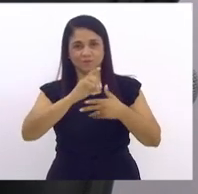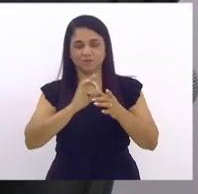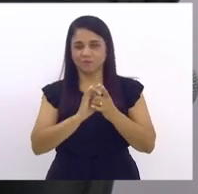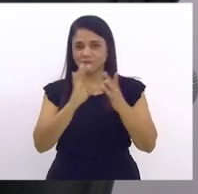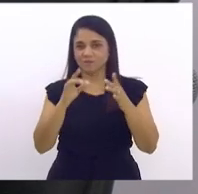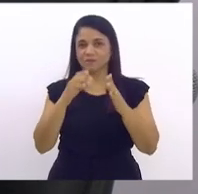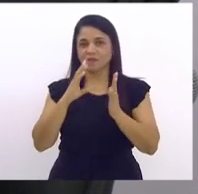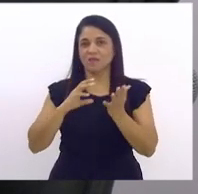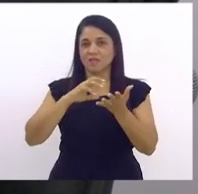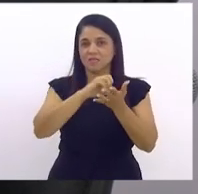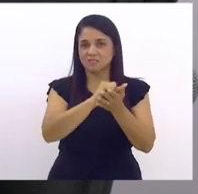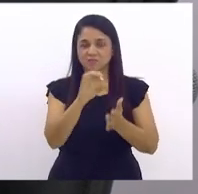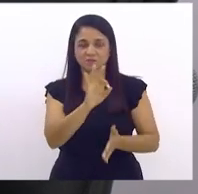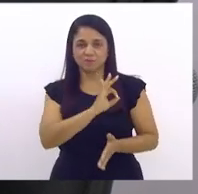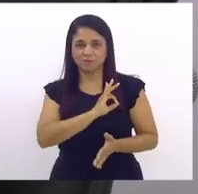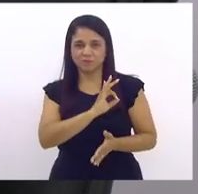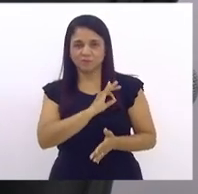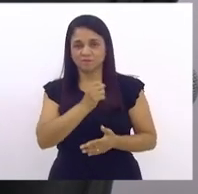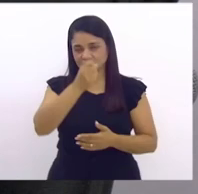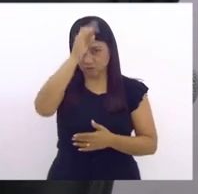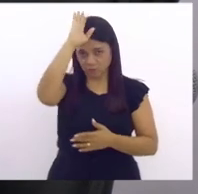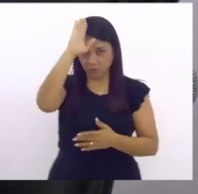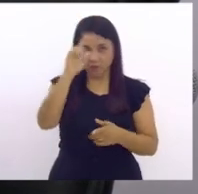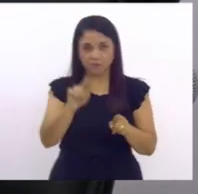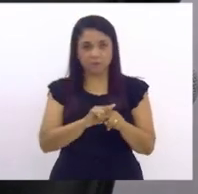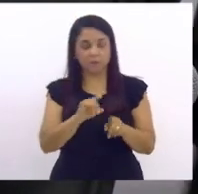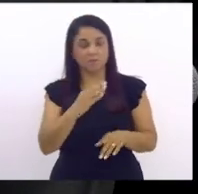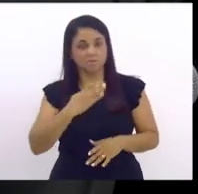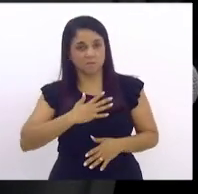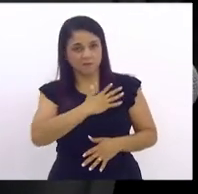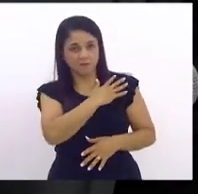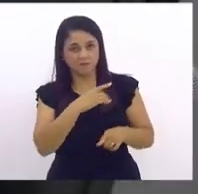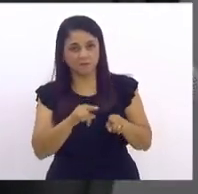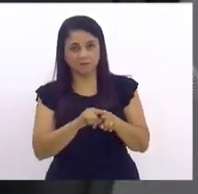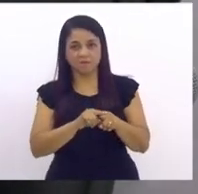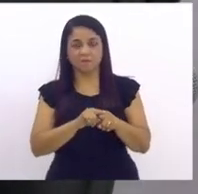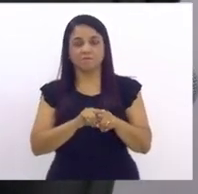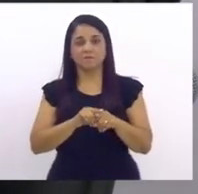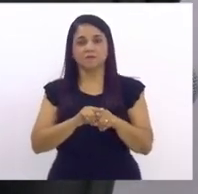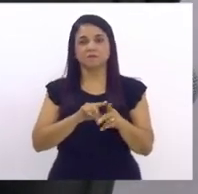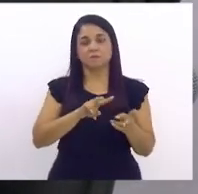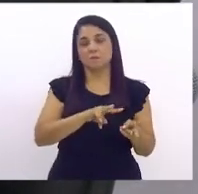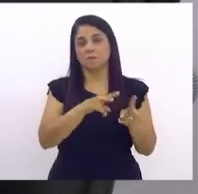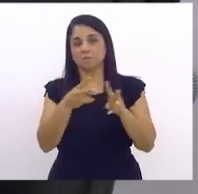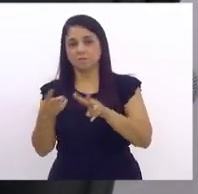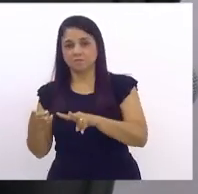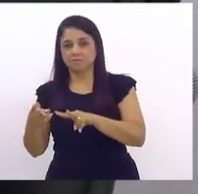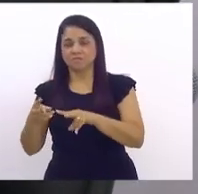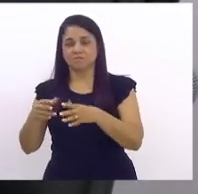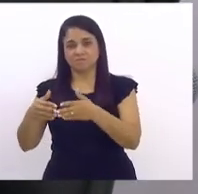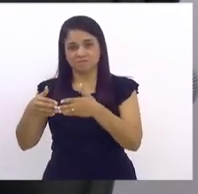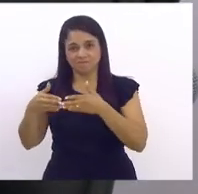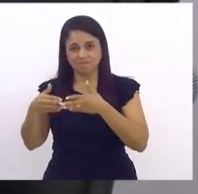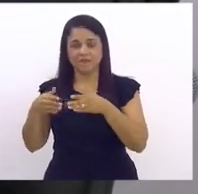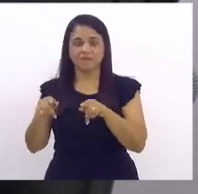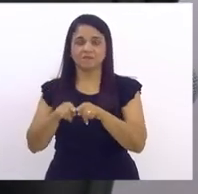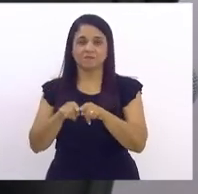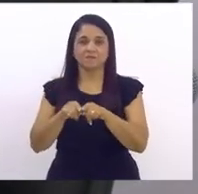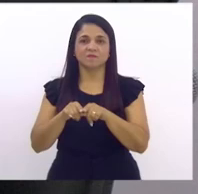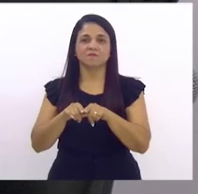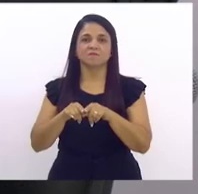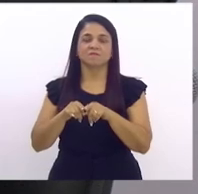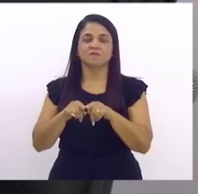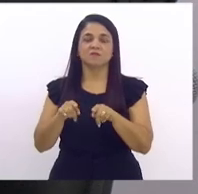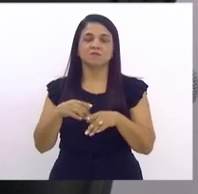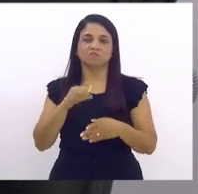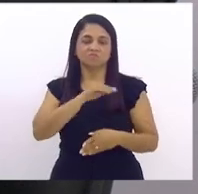nos registros do policial militar e do bombeiro militar que passam para a inatividade o posto ou a graduação correspondente aos proventos